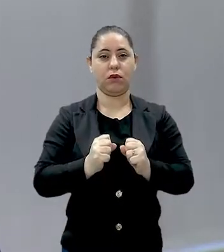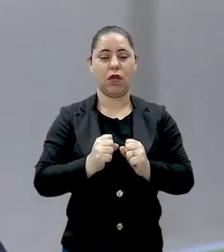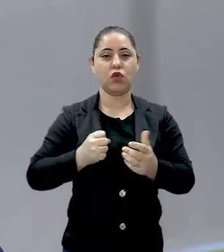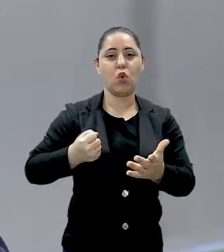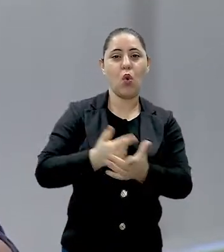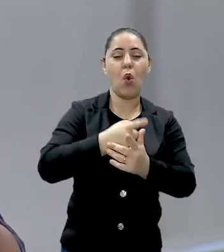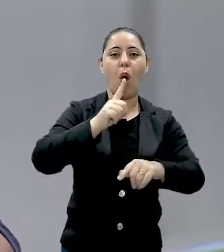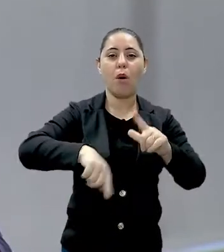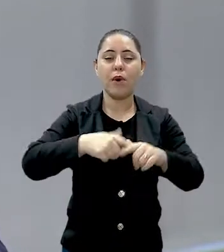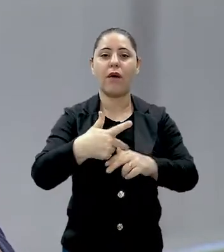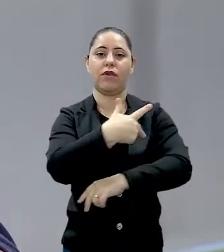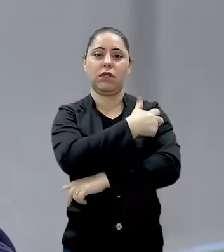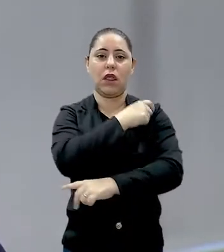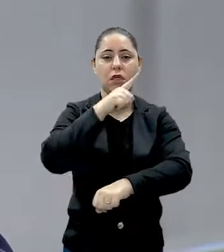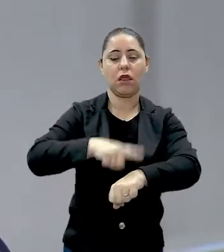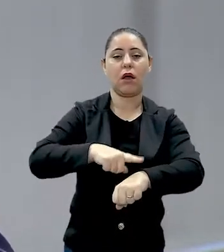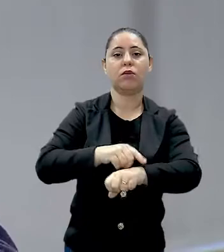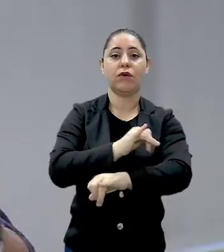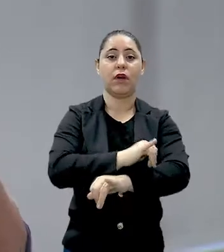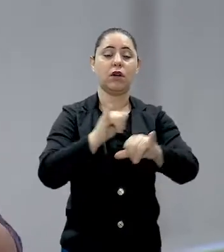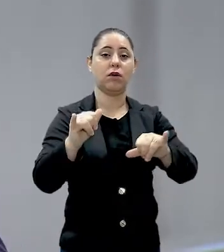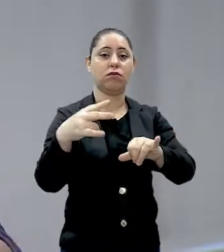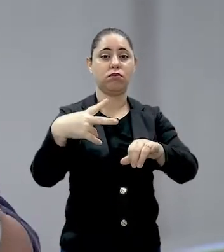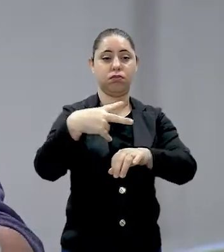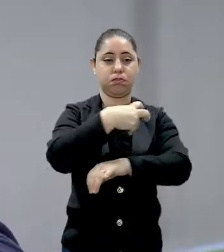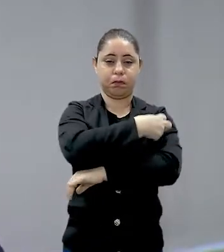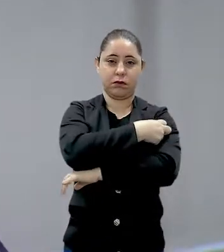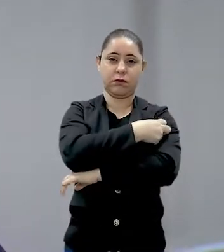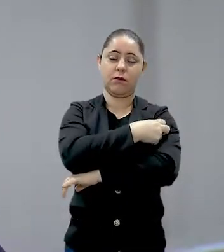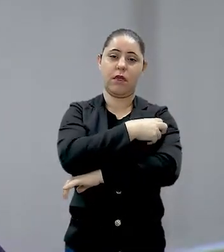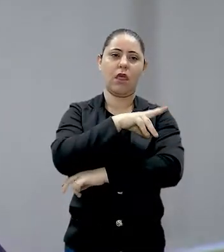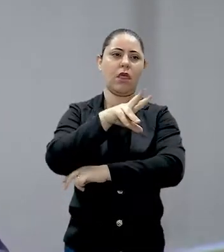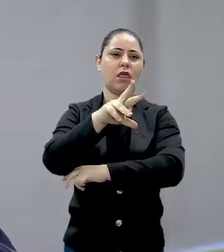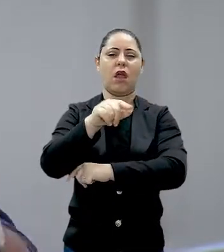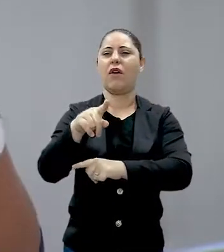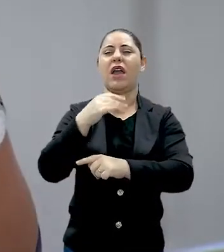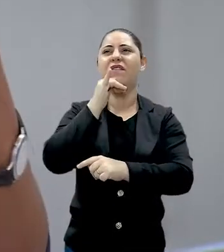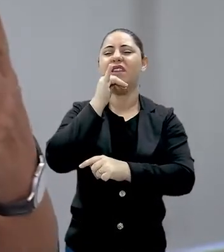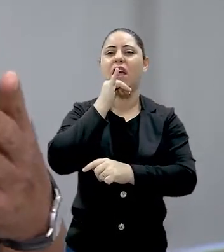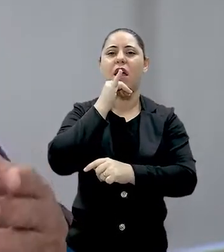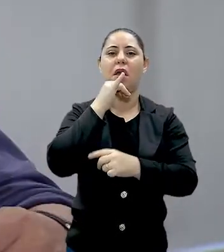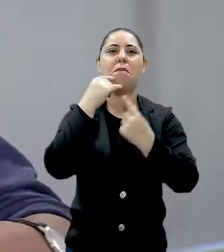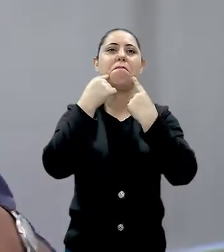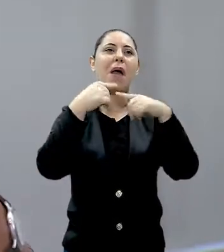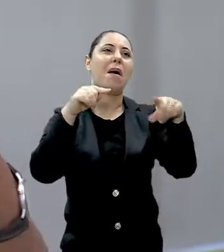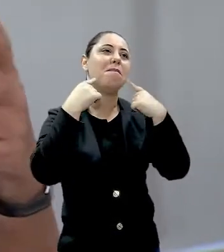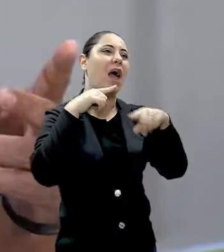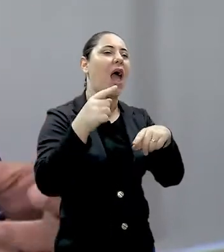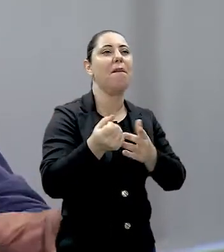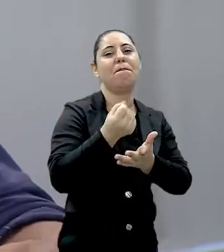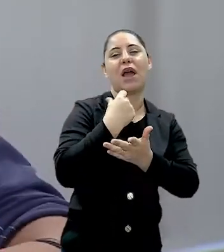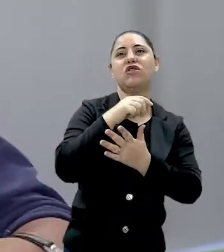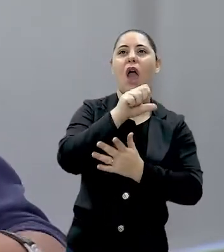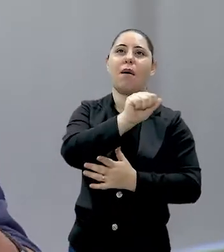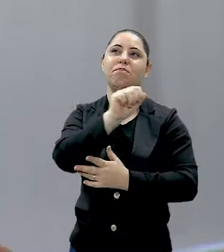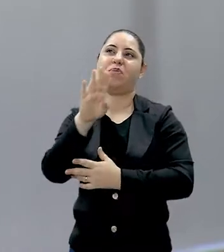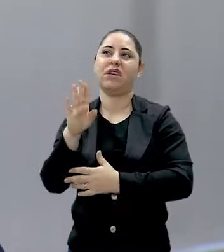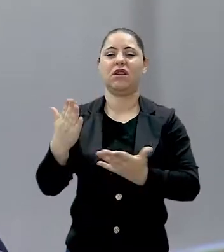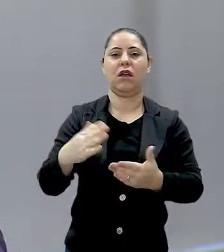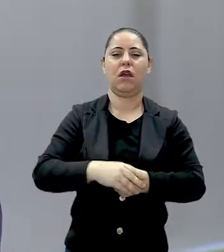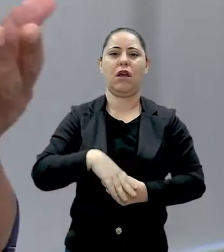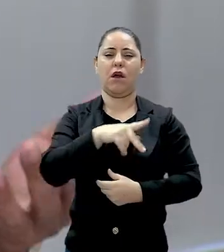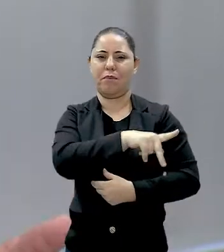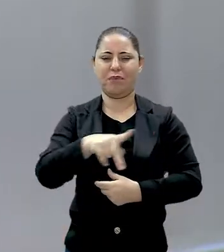pudesse comprar vacina no tempo certo, fazer campanha de imunização, não ficar pregando que remédio A é remédio